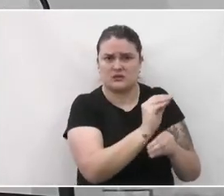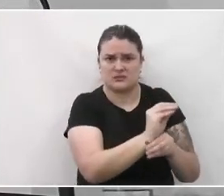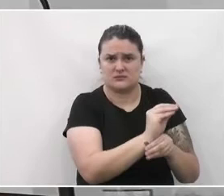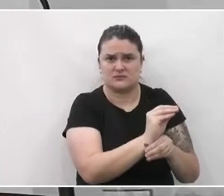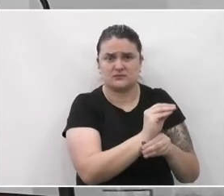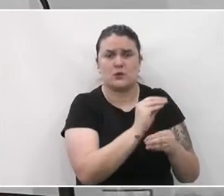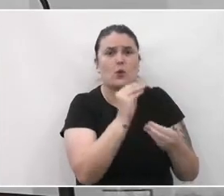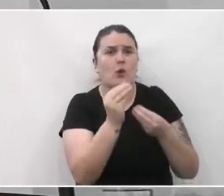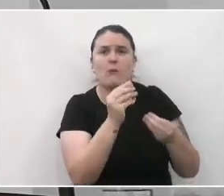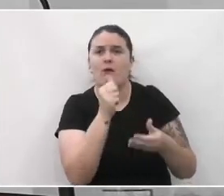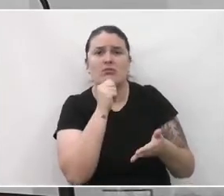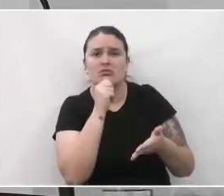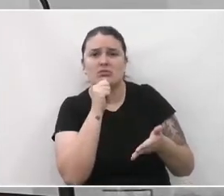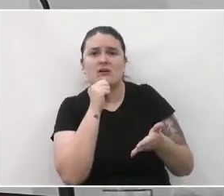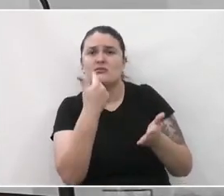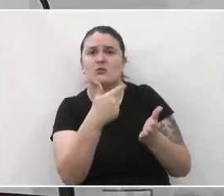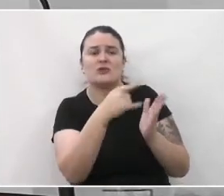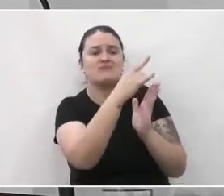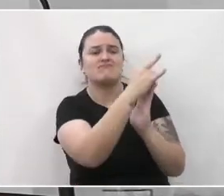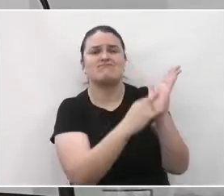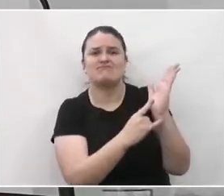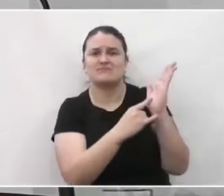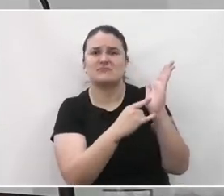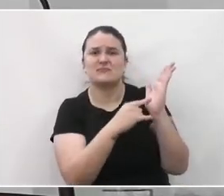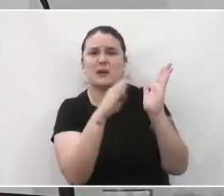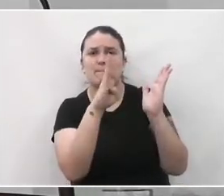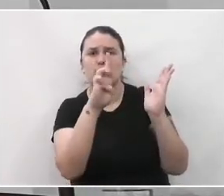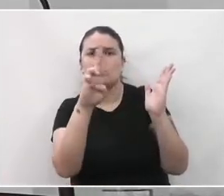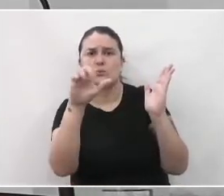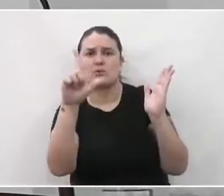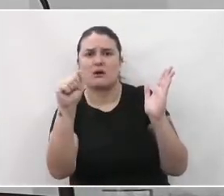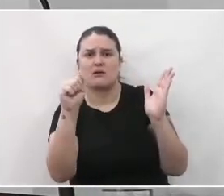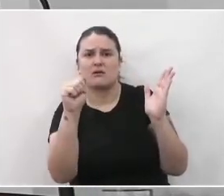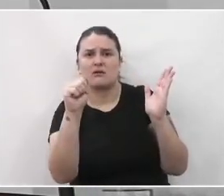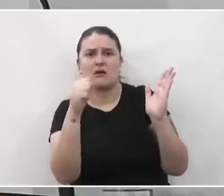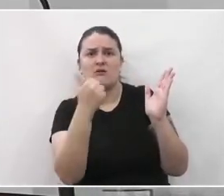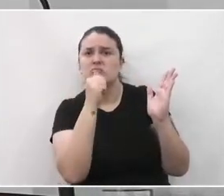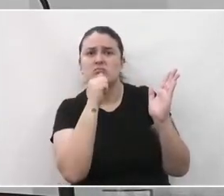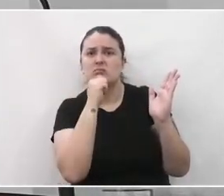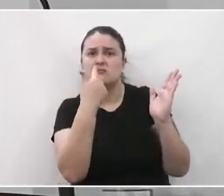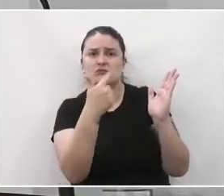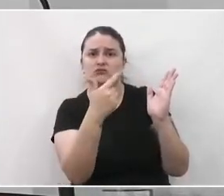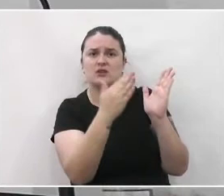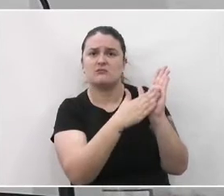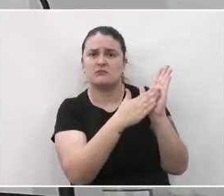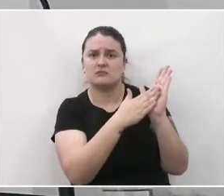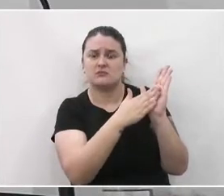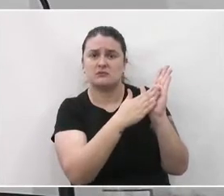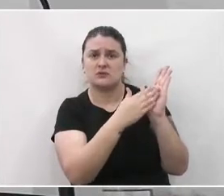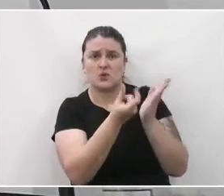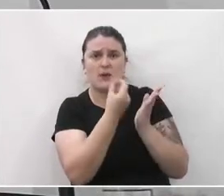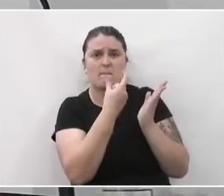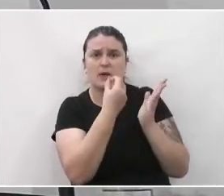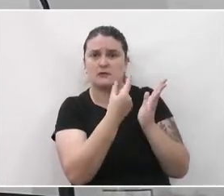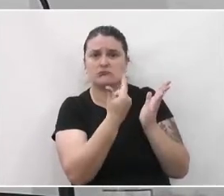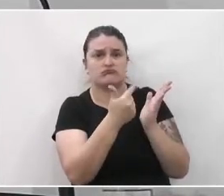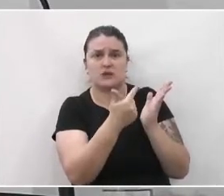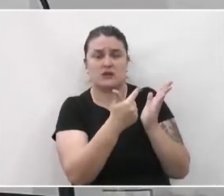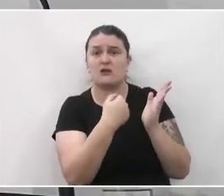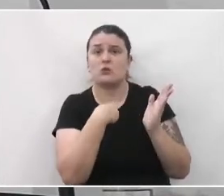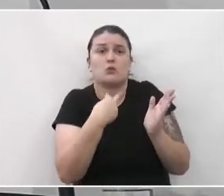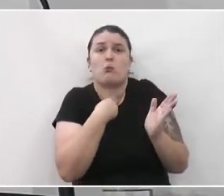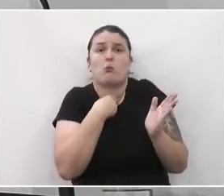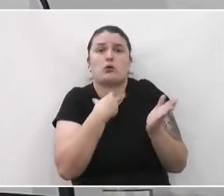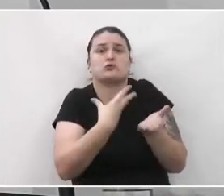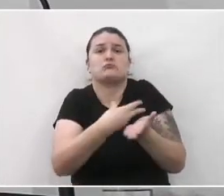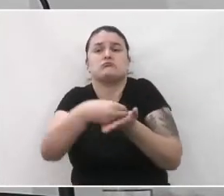não está em bula ainda, eu não posso nem passar isso nem para os meus colegas médicos, mesmo eu participando desse trabalho, eu não posso